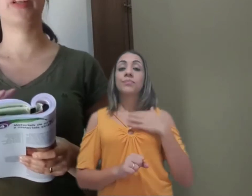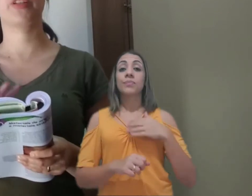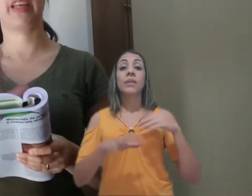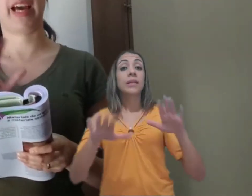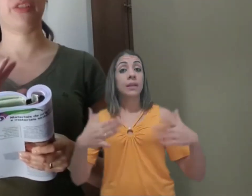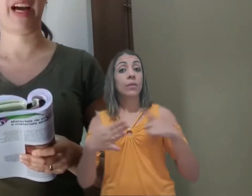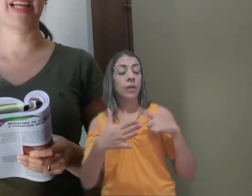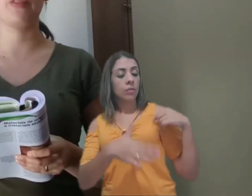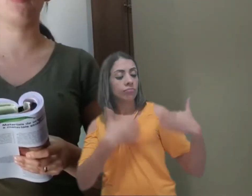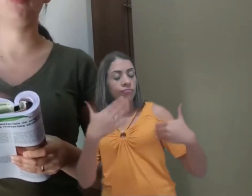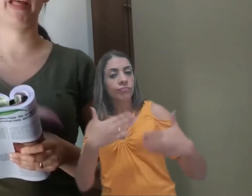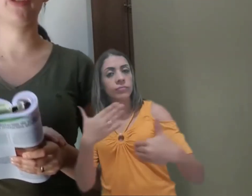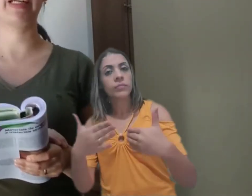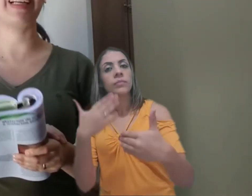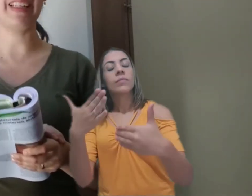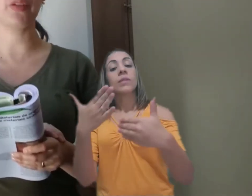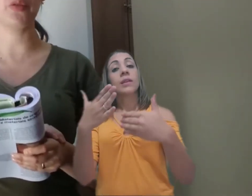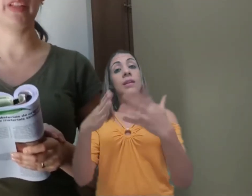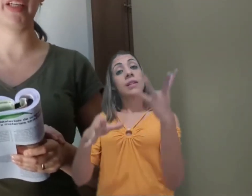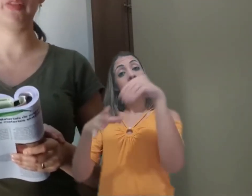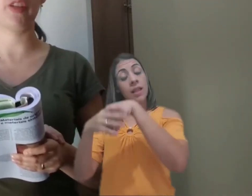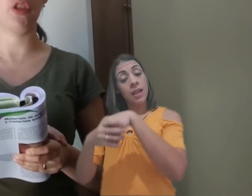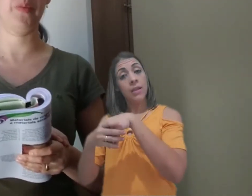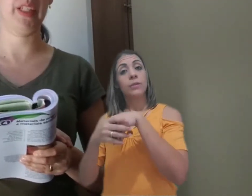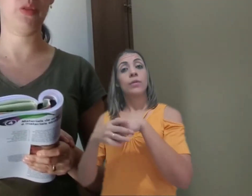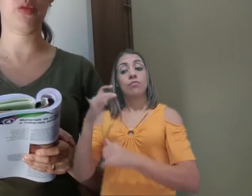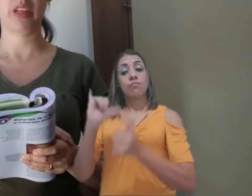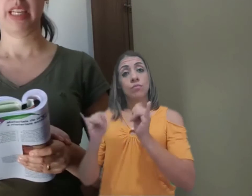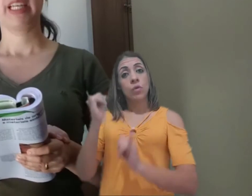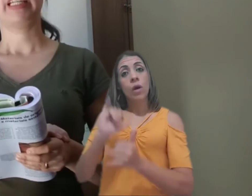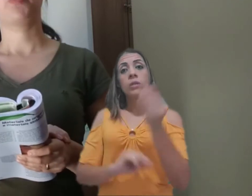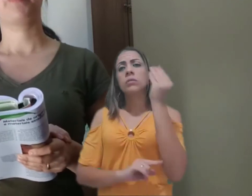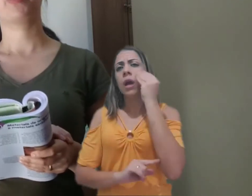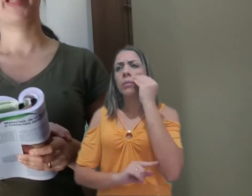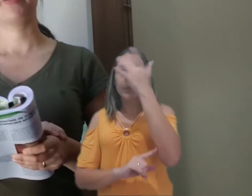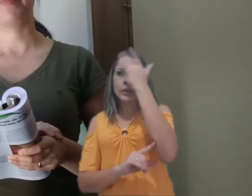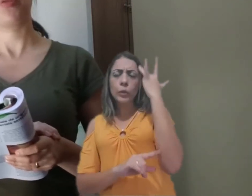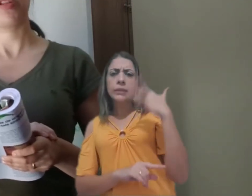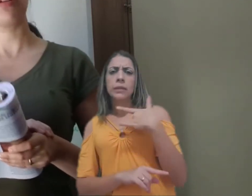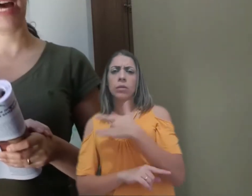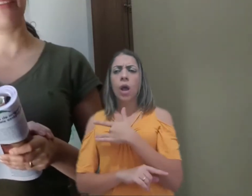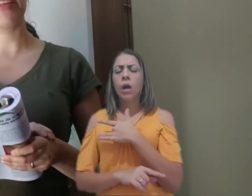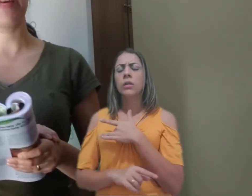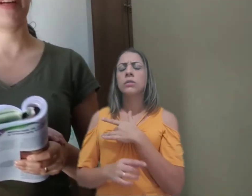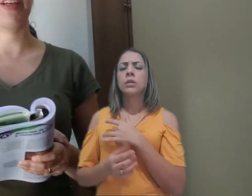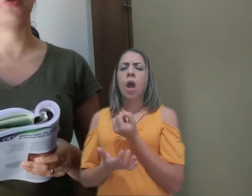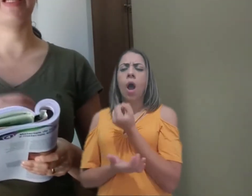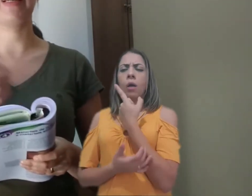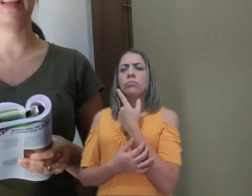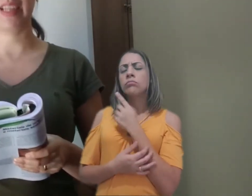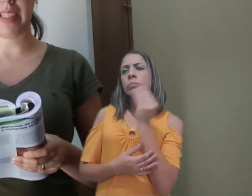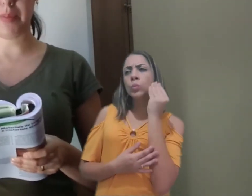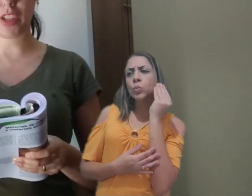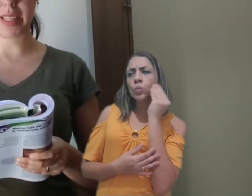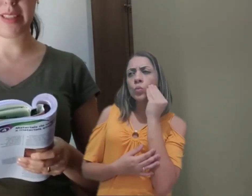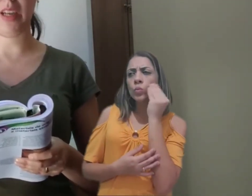Então, tem as fases do teste clínico, né, que é o teste em humanos. Então, primeiro testa em pessoas saudáveis, né, para ver a